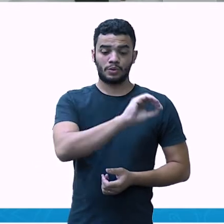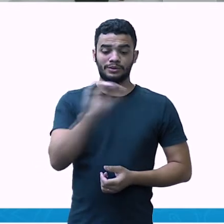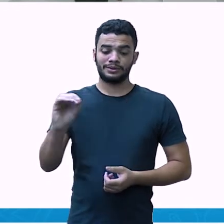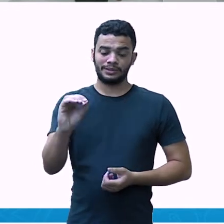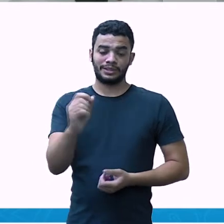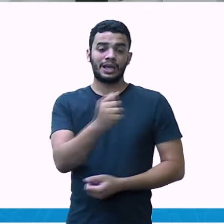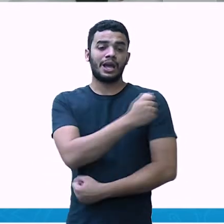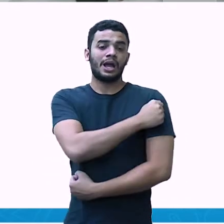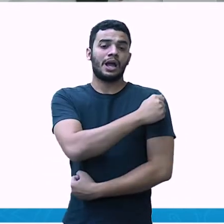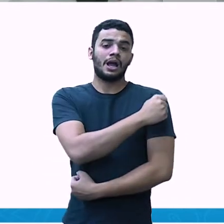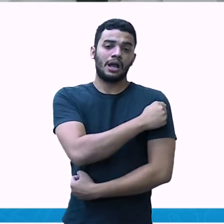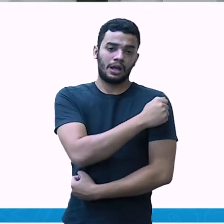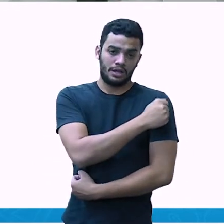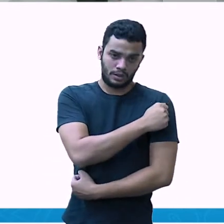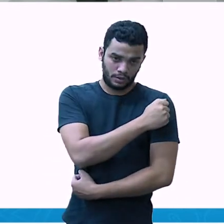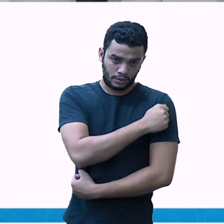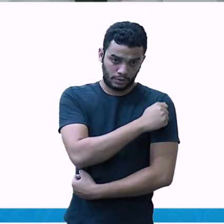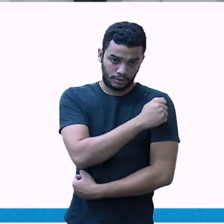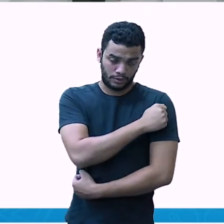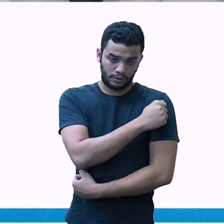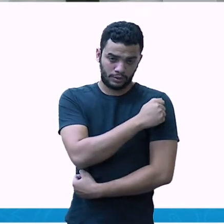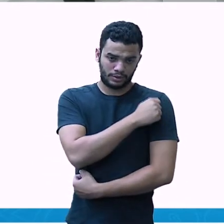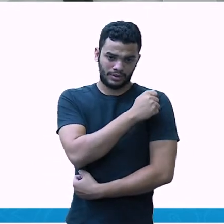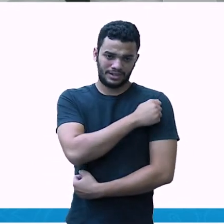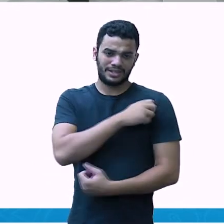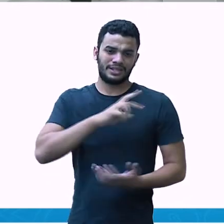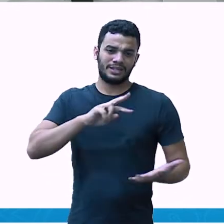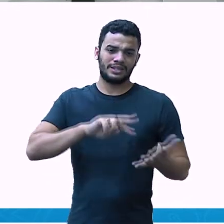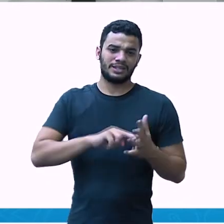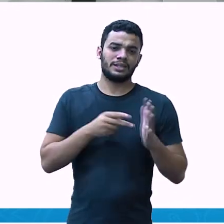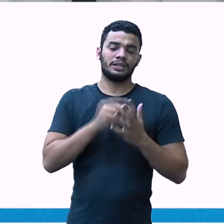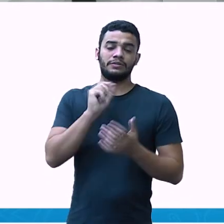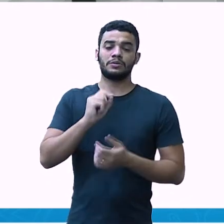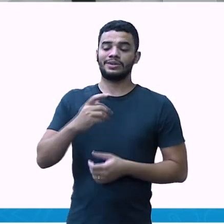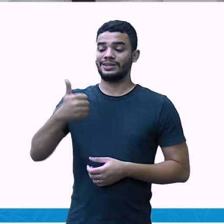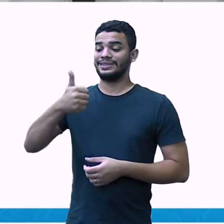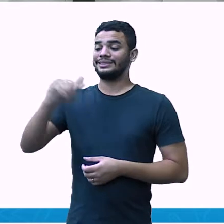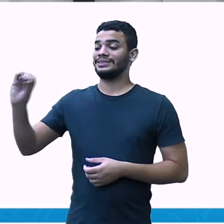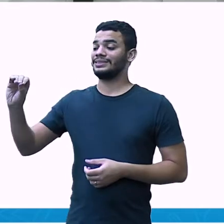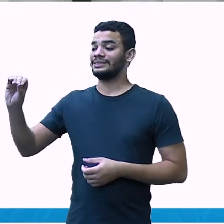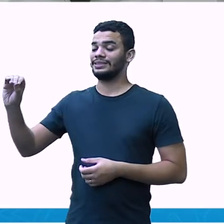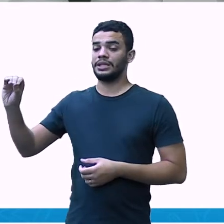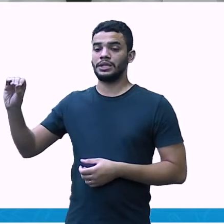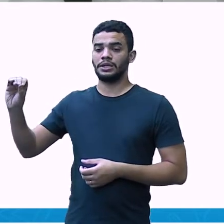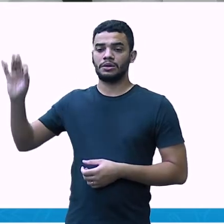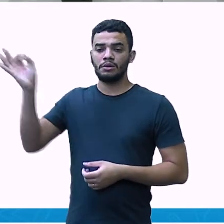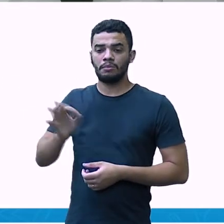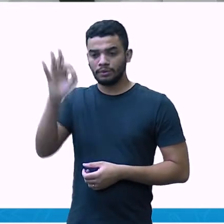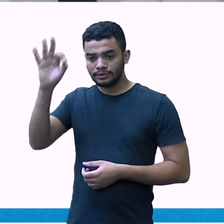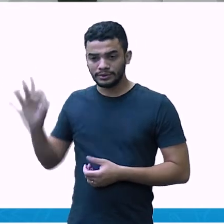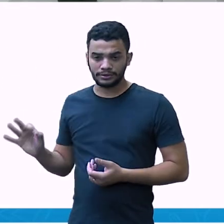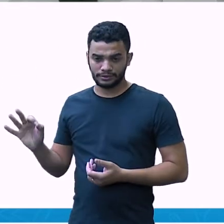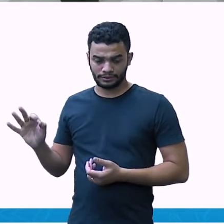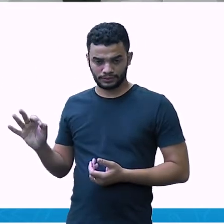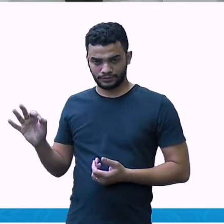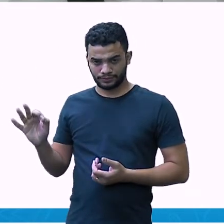400 está para 100, assim como 40x está